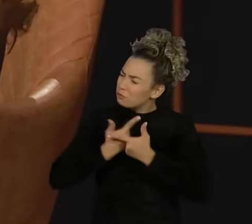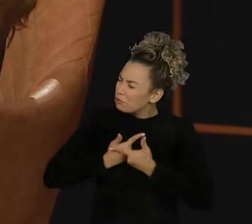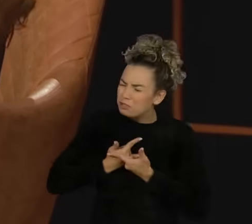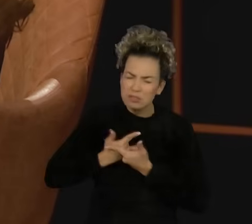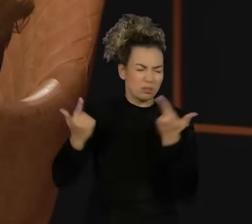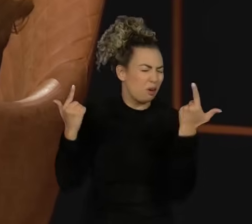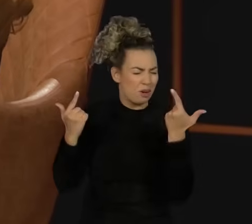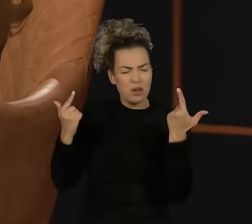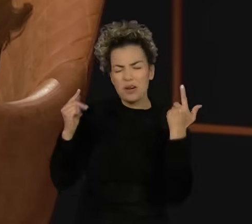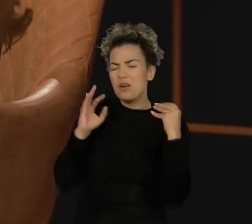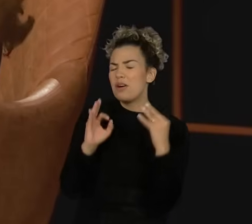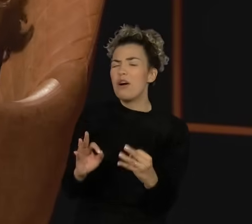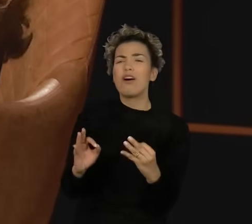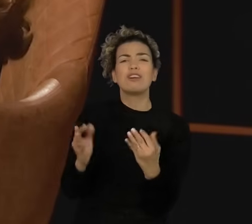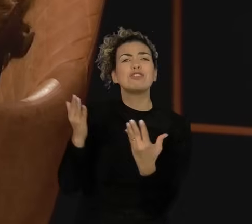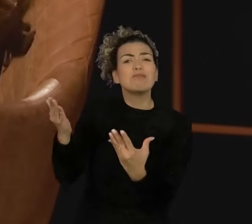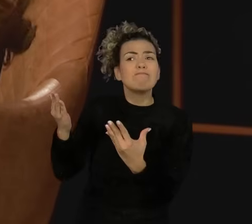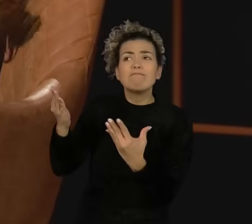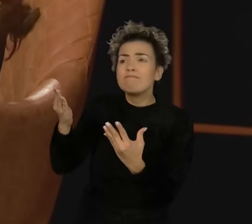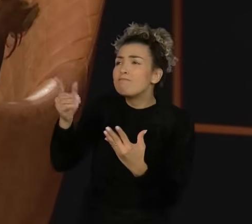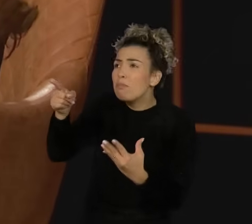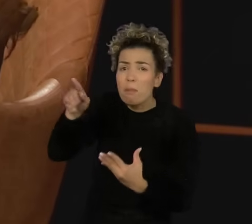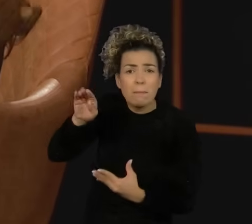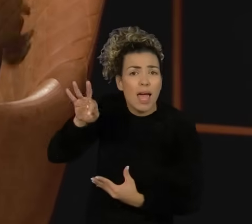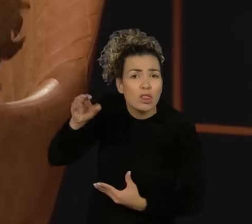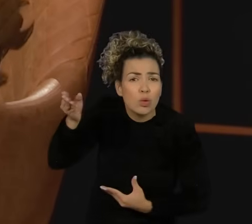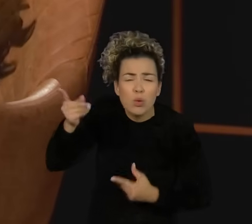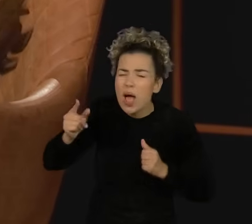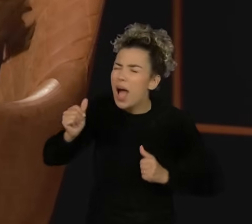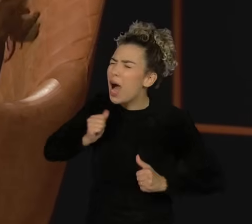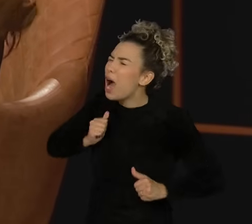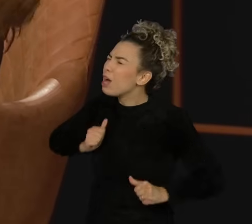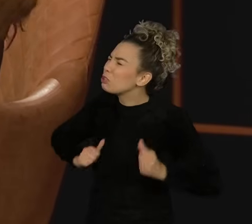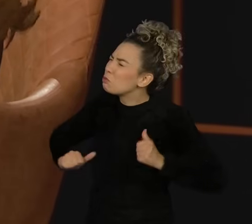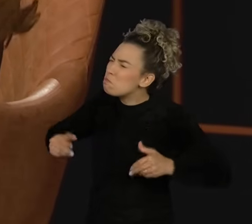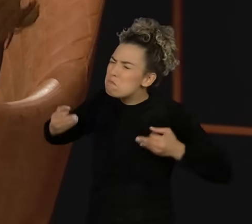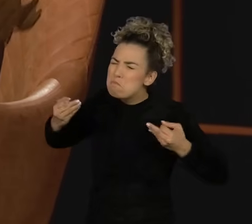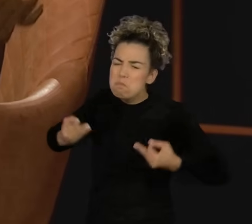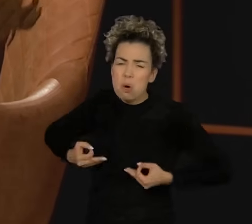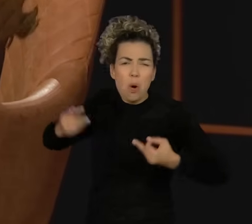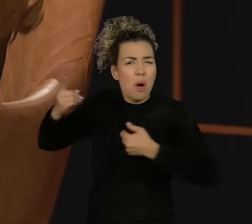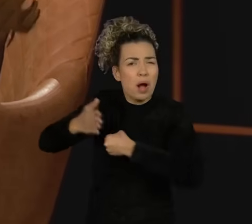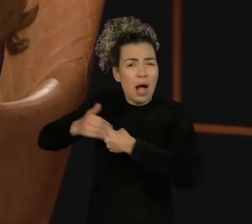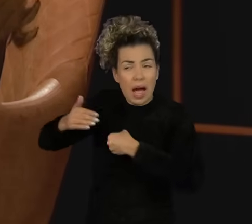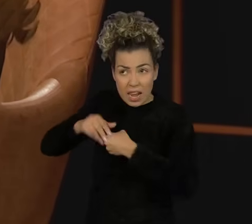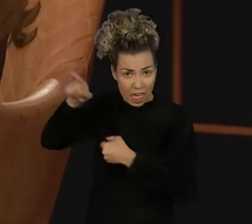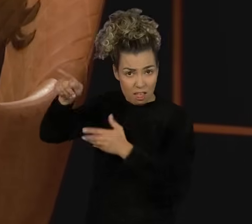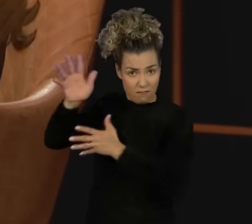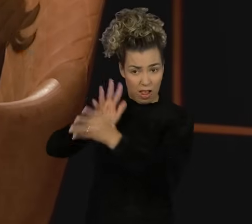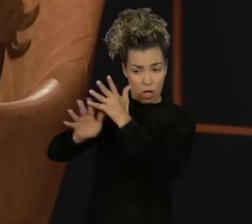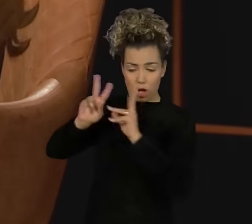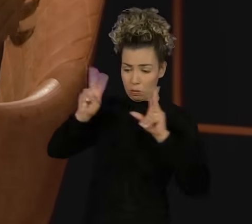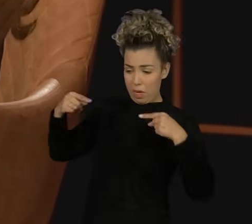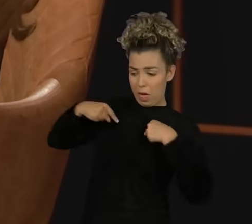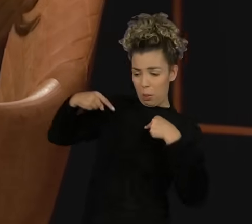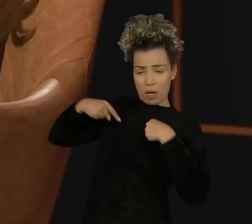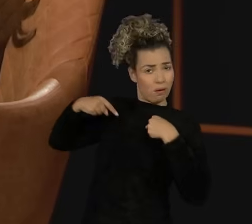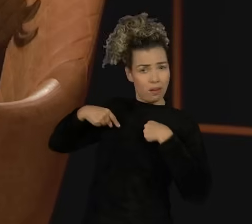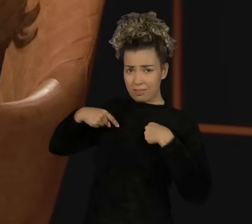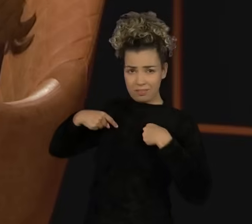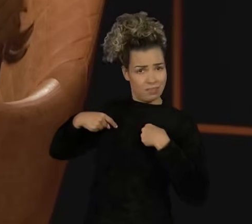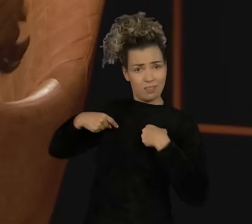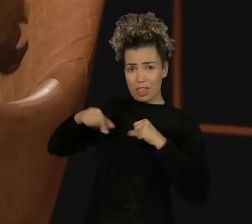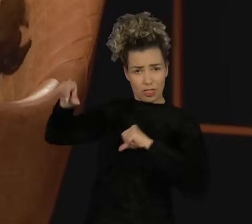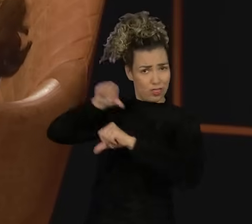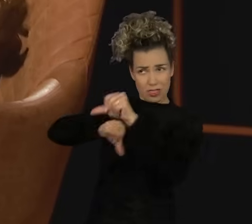Beto, um grande ator, muito generoso. Tudo que ele falou de mim, ele é elevado à